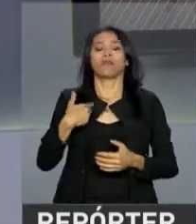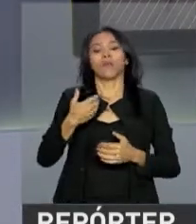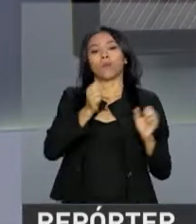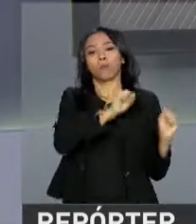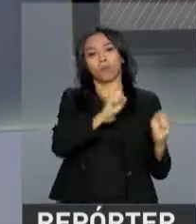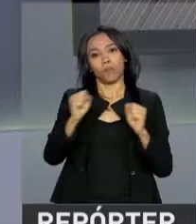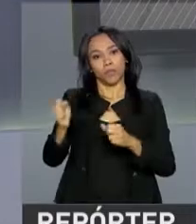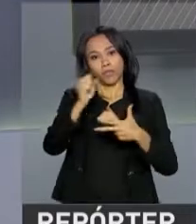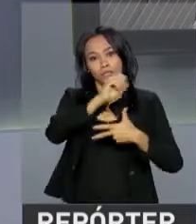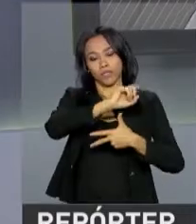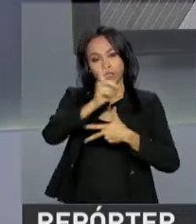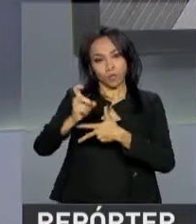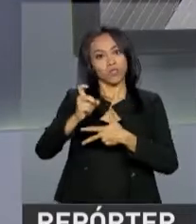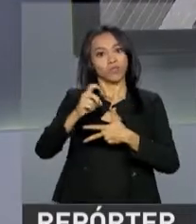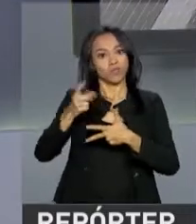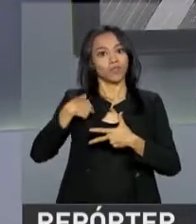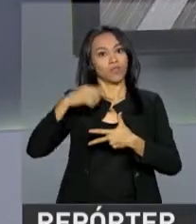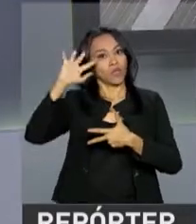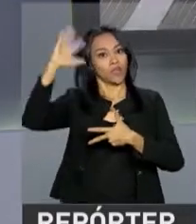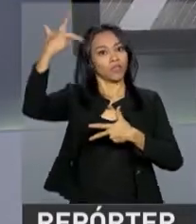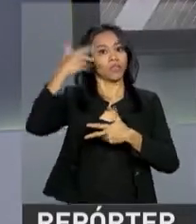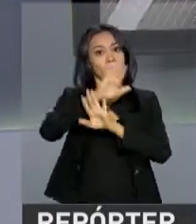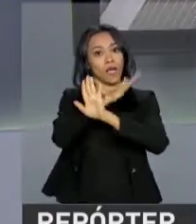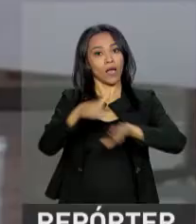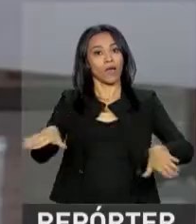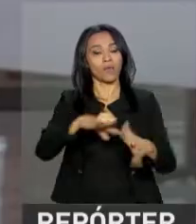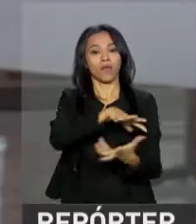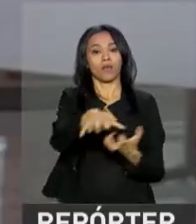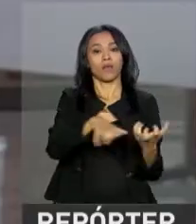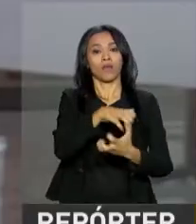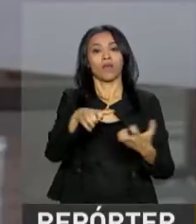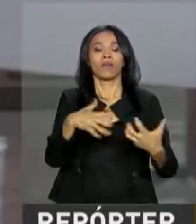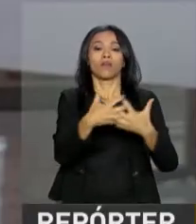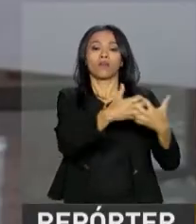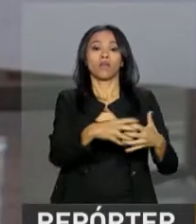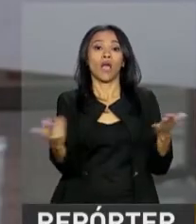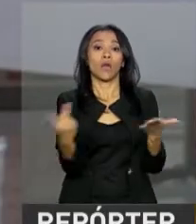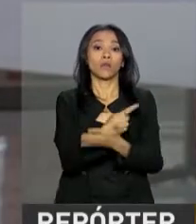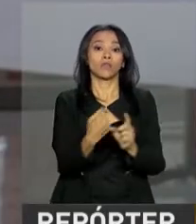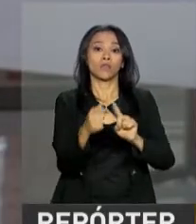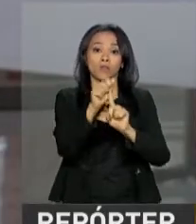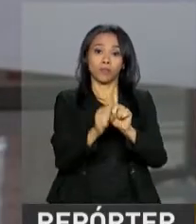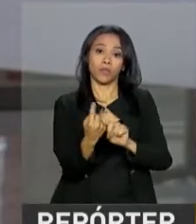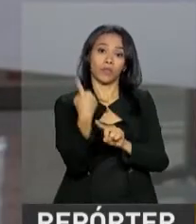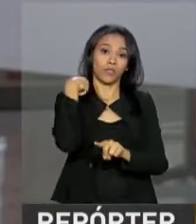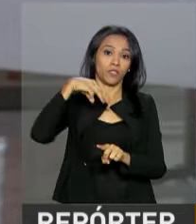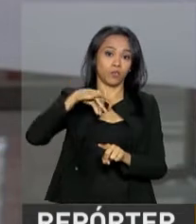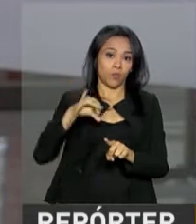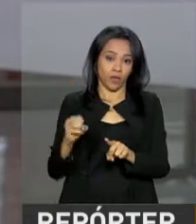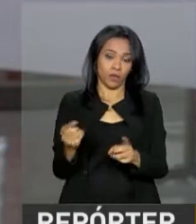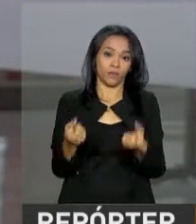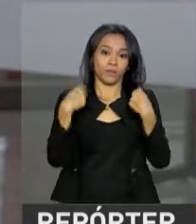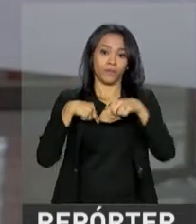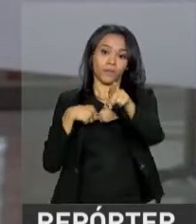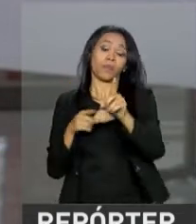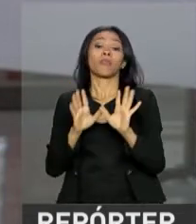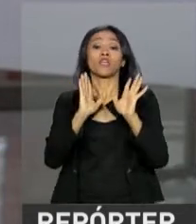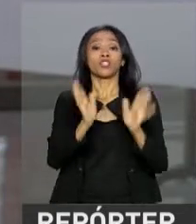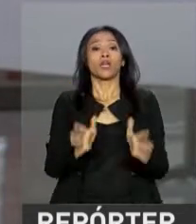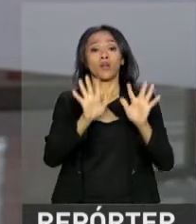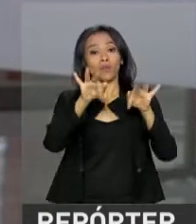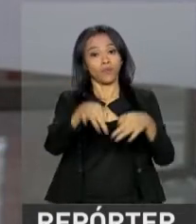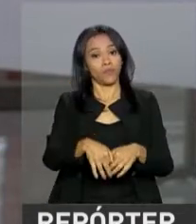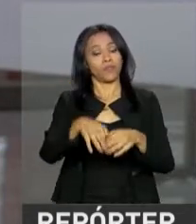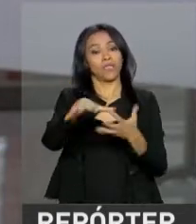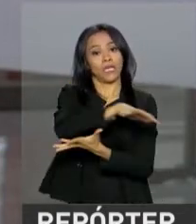acabar com o movimento que ocorreu em maio três semanas depois do fim da greve dos caminhoneiros a redução